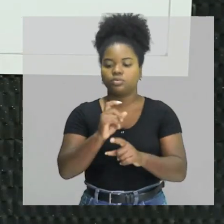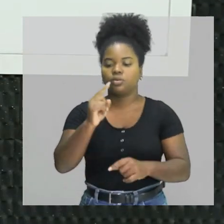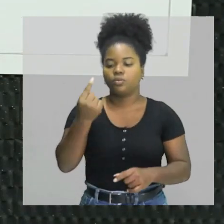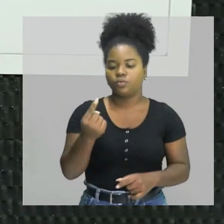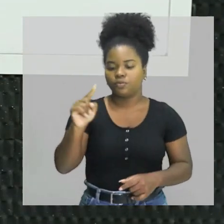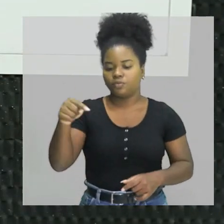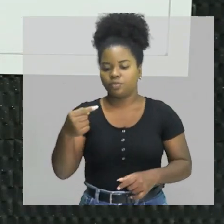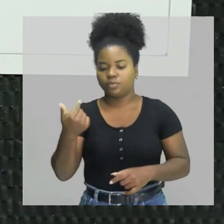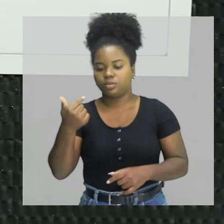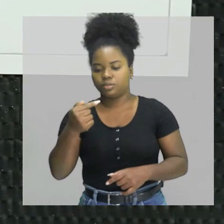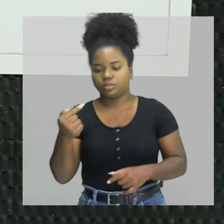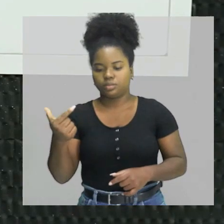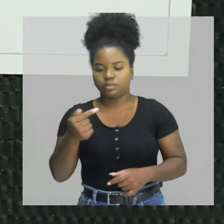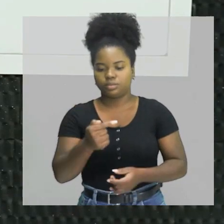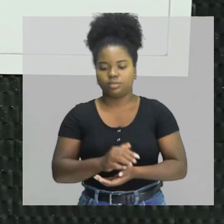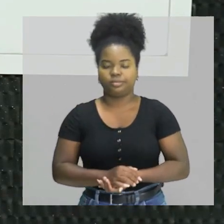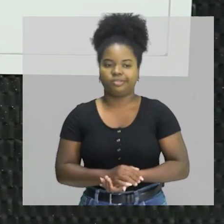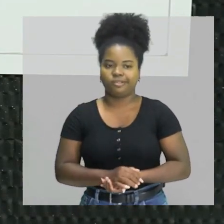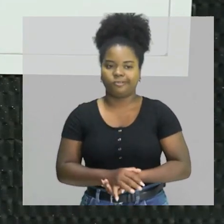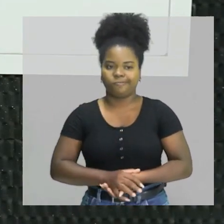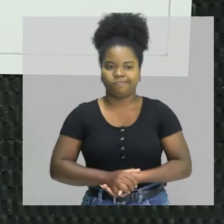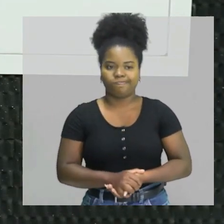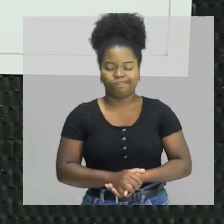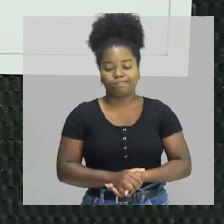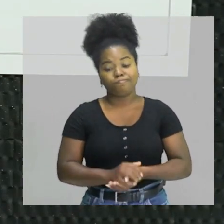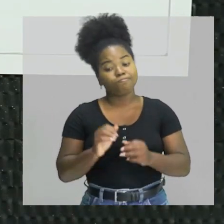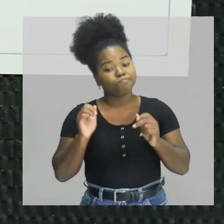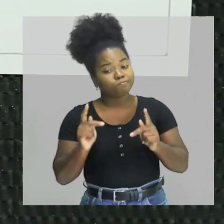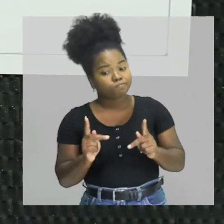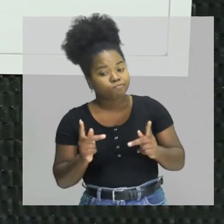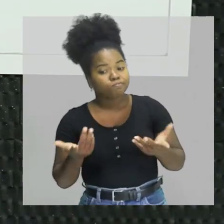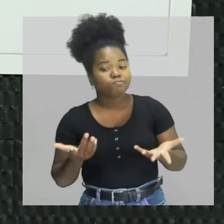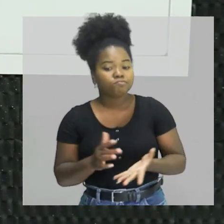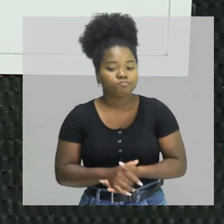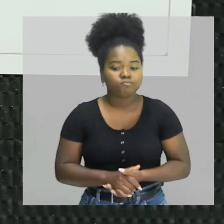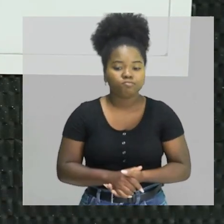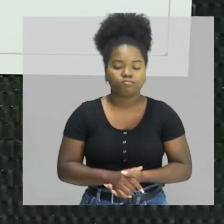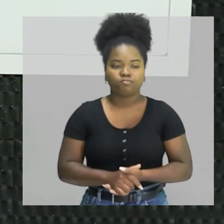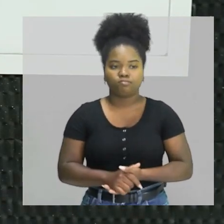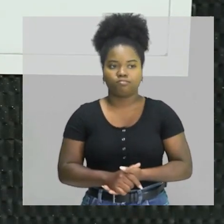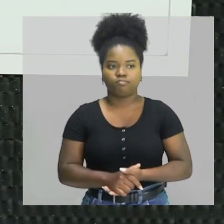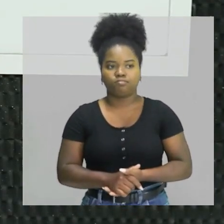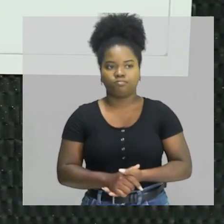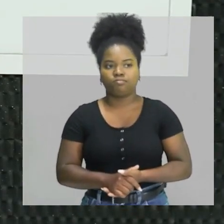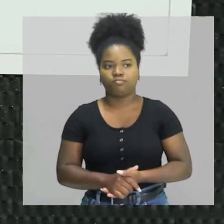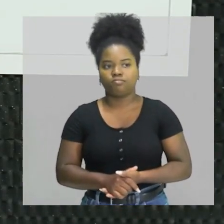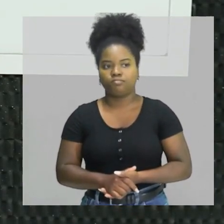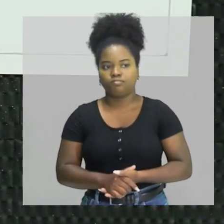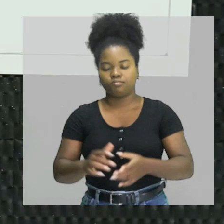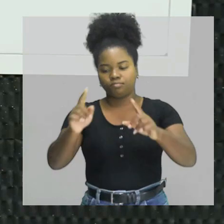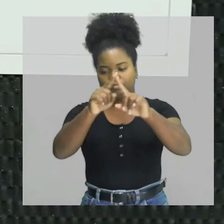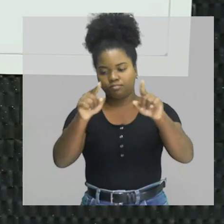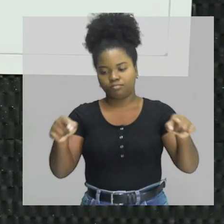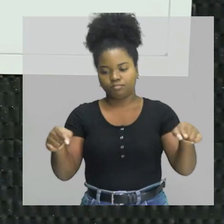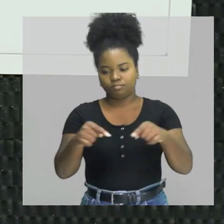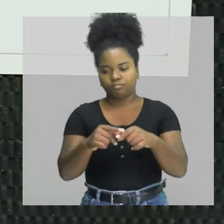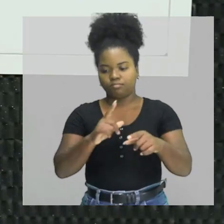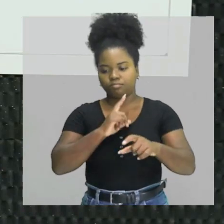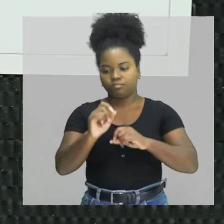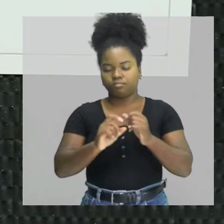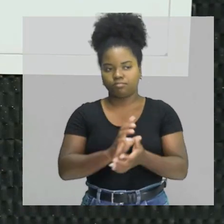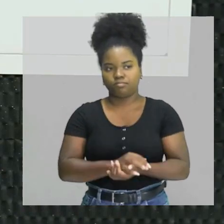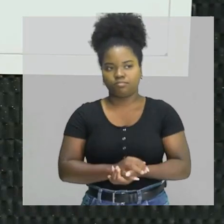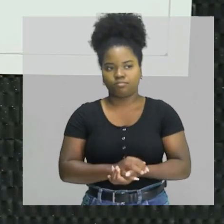1,17 nessa divisão. Beleza, turma. Então o lado do meu triângulo equilátero